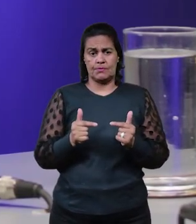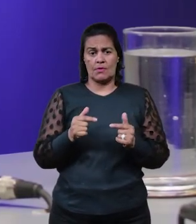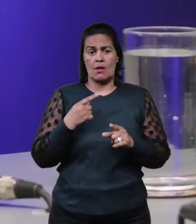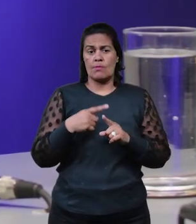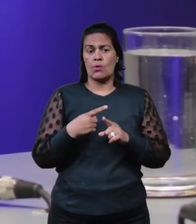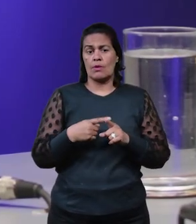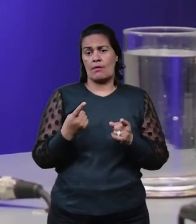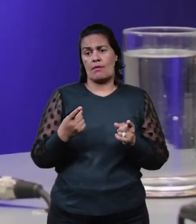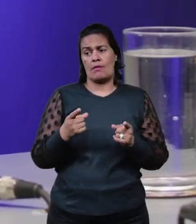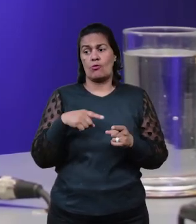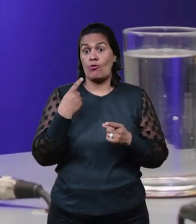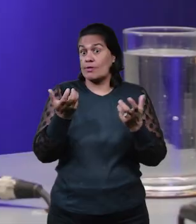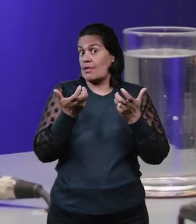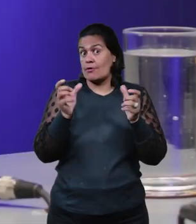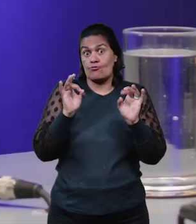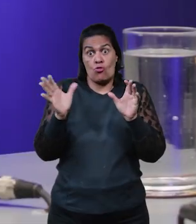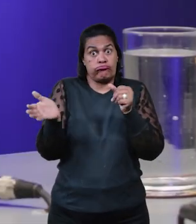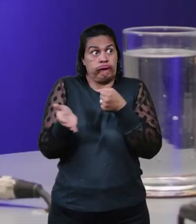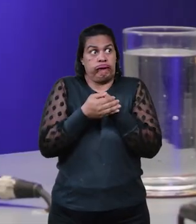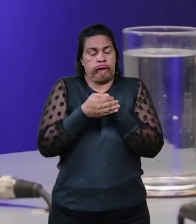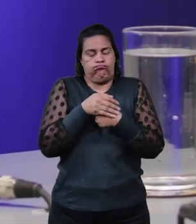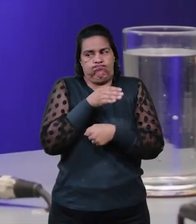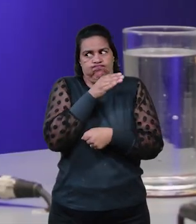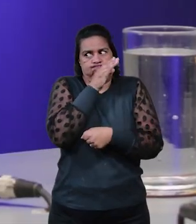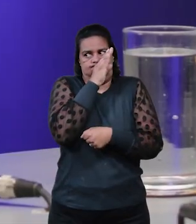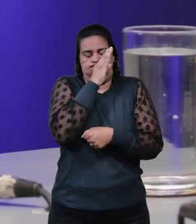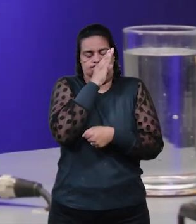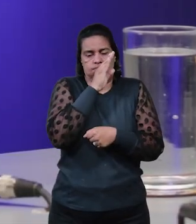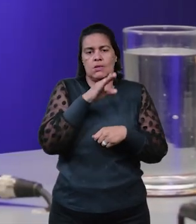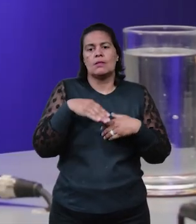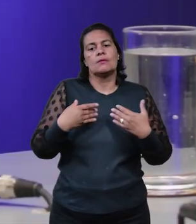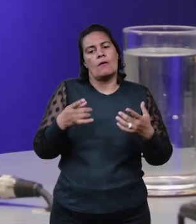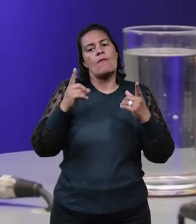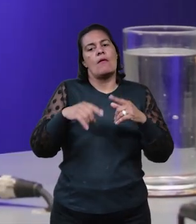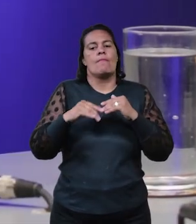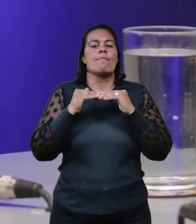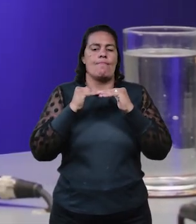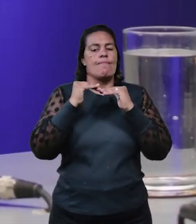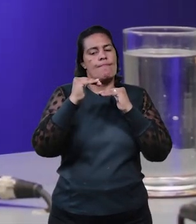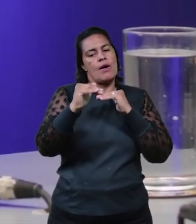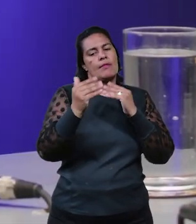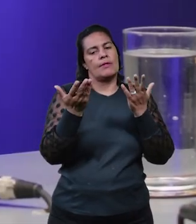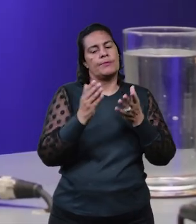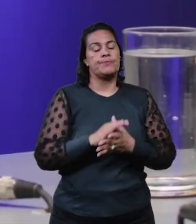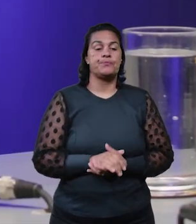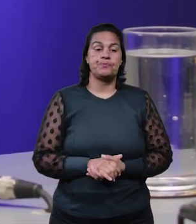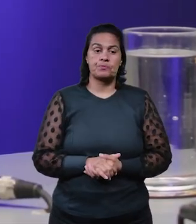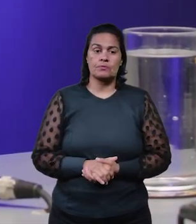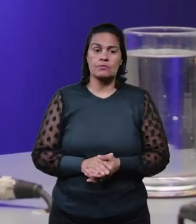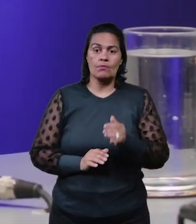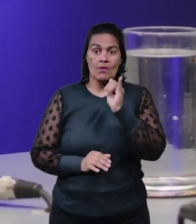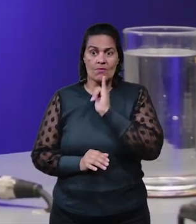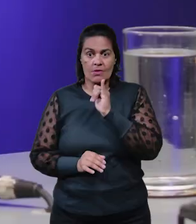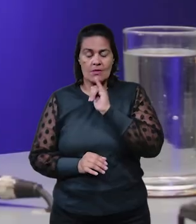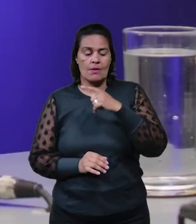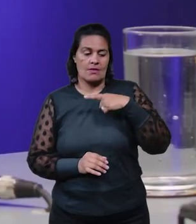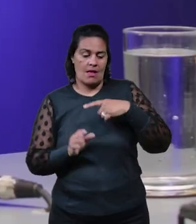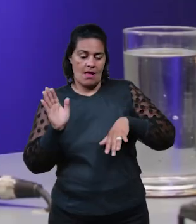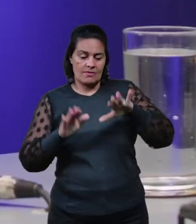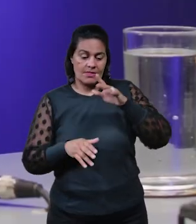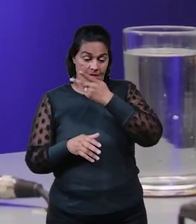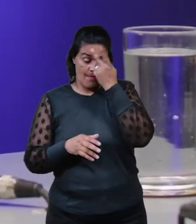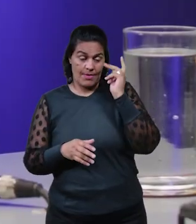esconder. Então, é muito padrão a gente perceber que uma cliente que já tirava num dia e trançava no